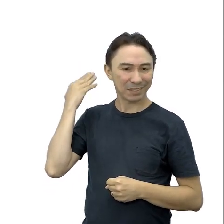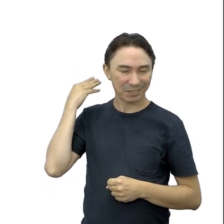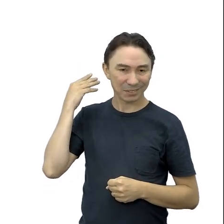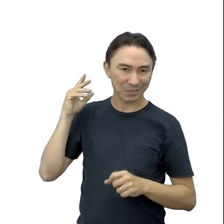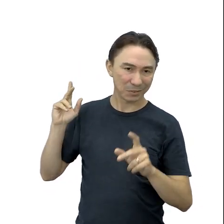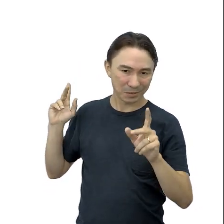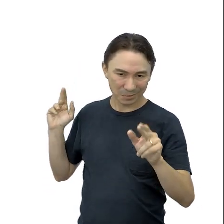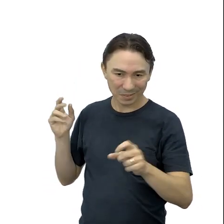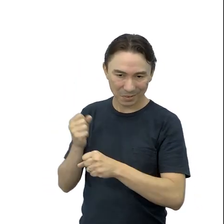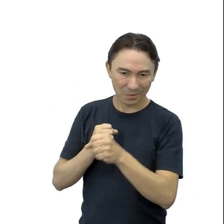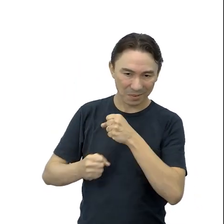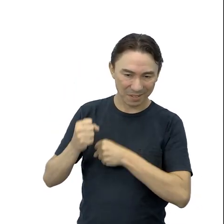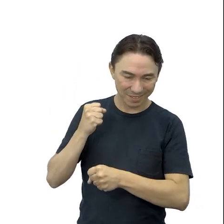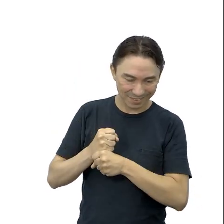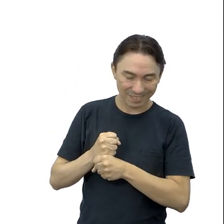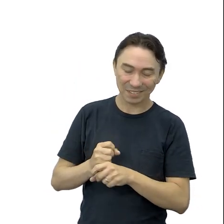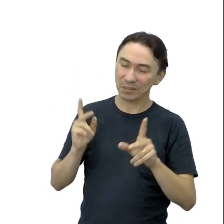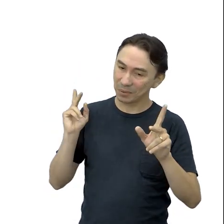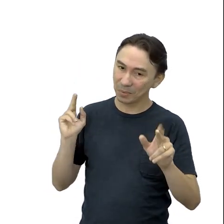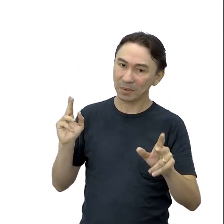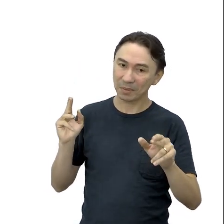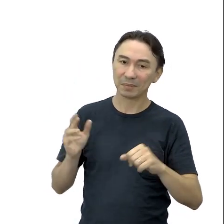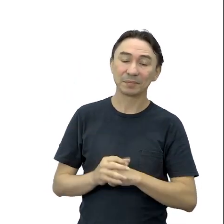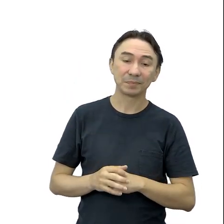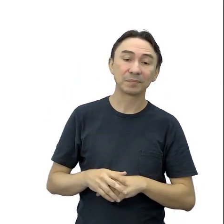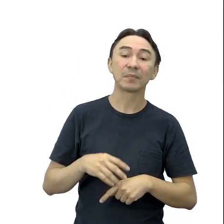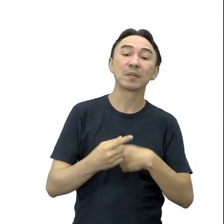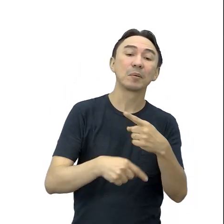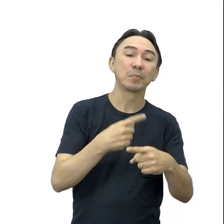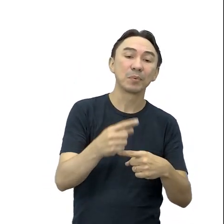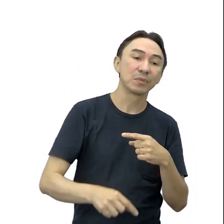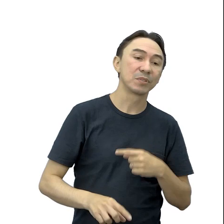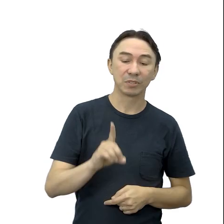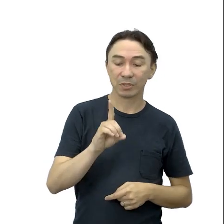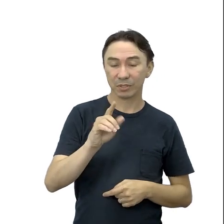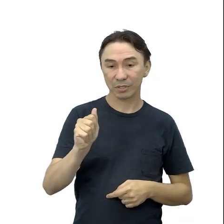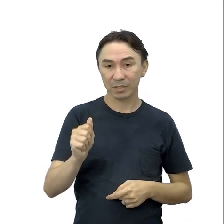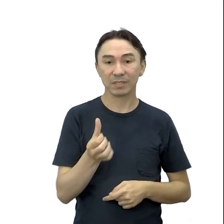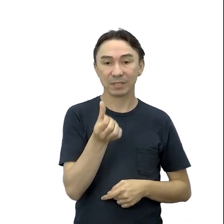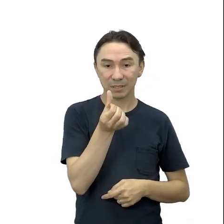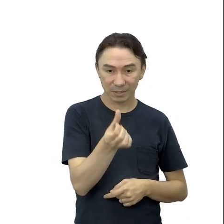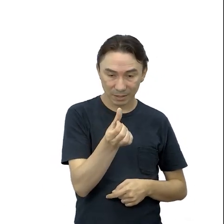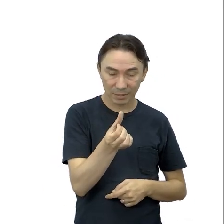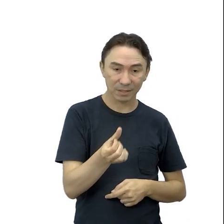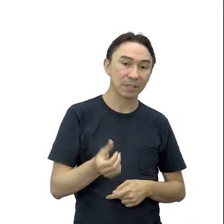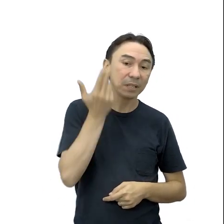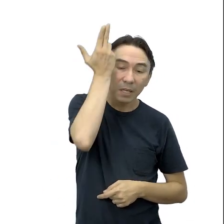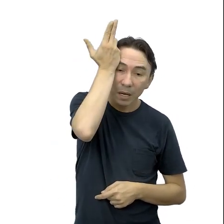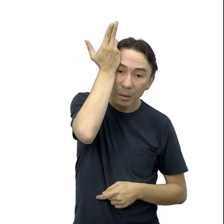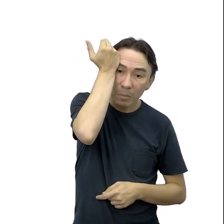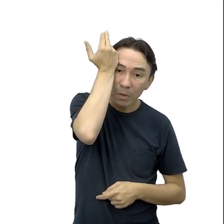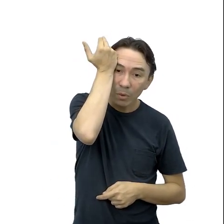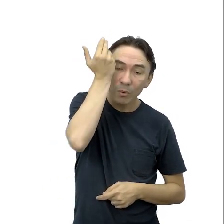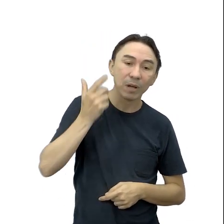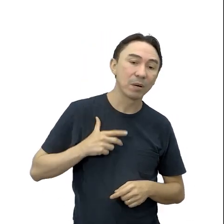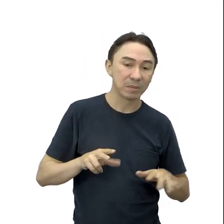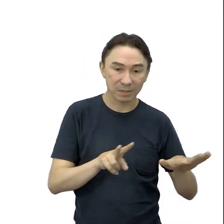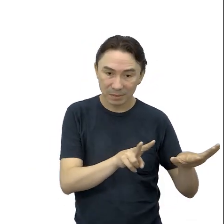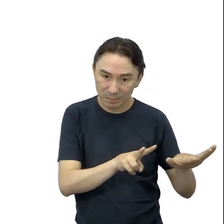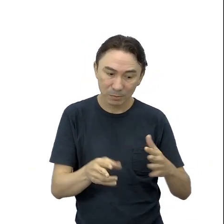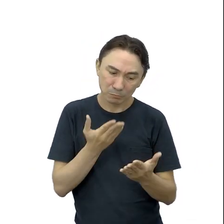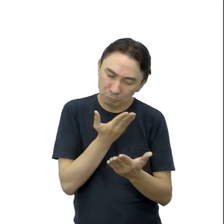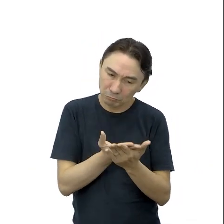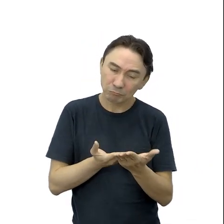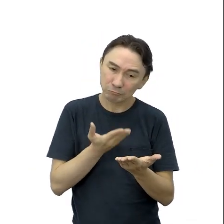passado. E a partir do dia 6 de abril, a gente tem a semana de estudos intensivos. Então, a gente só retomou um pouco esse